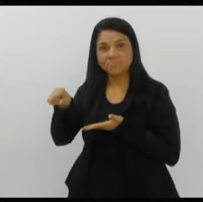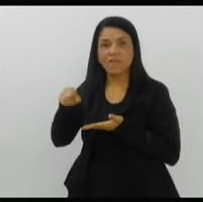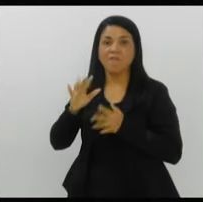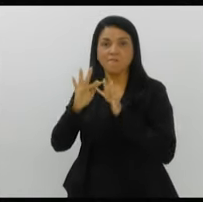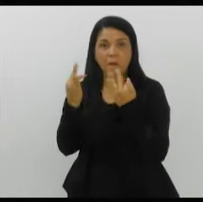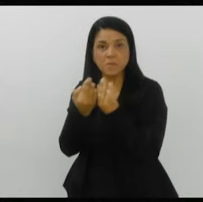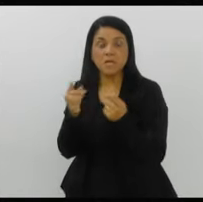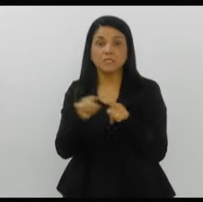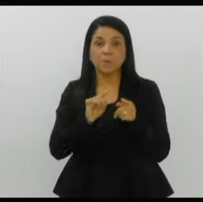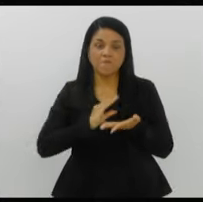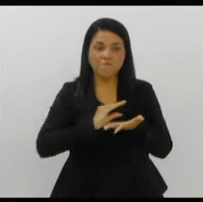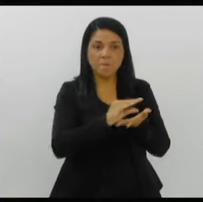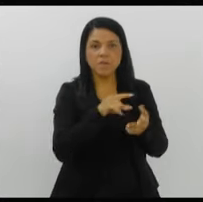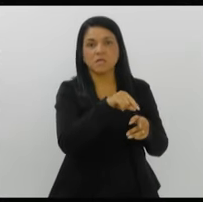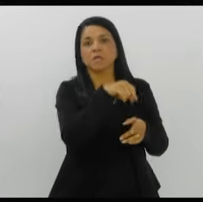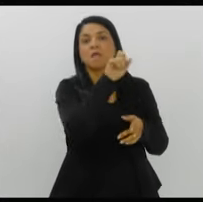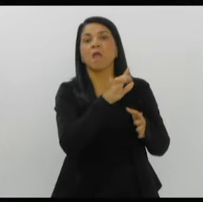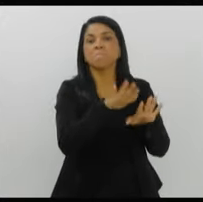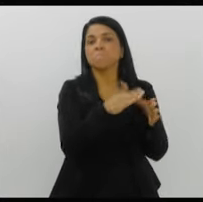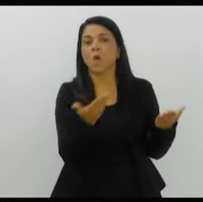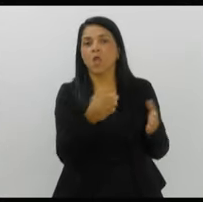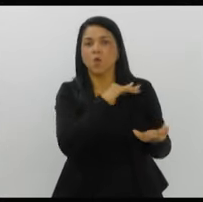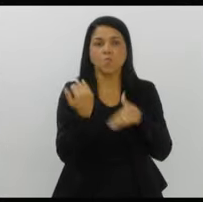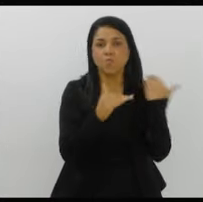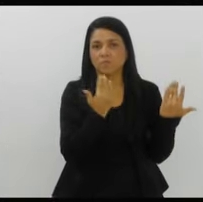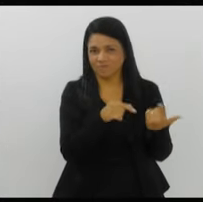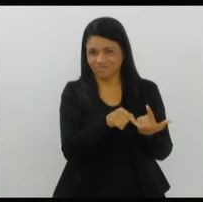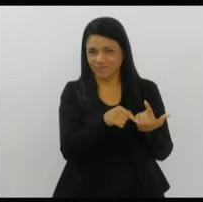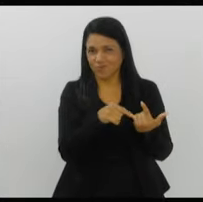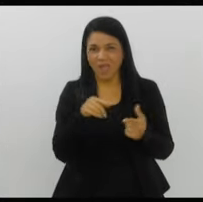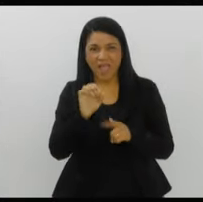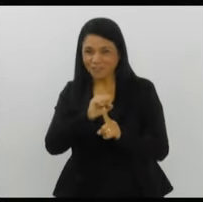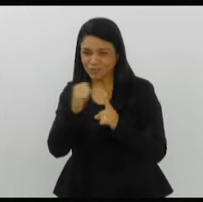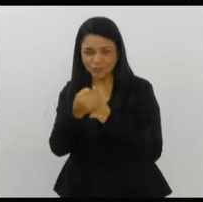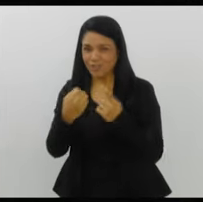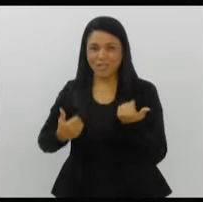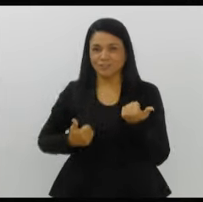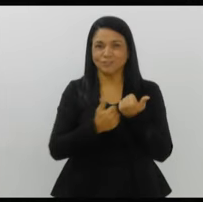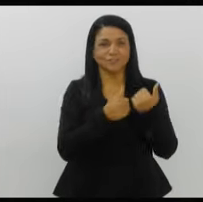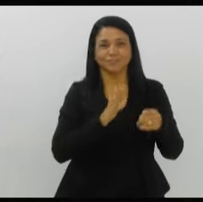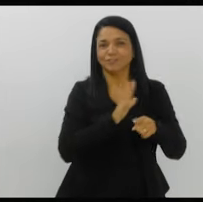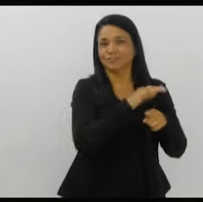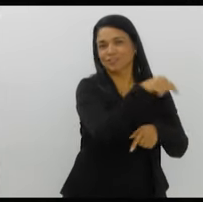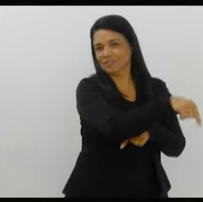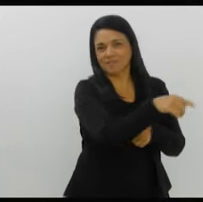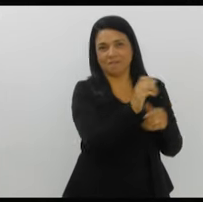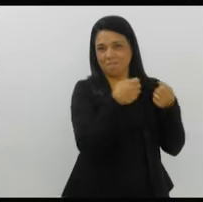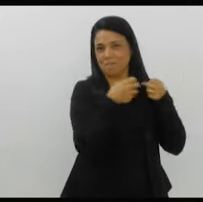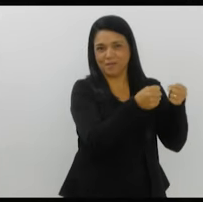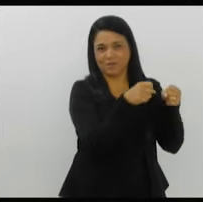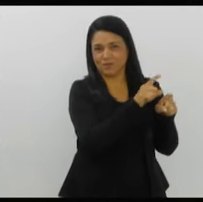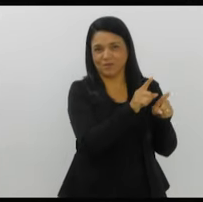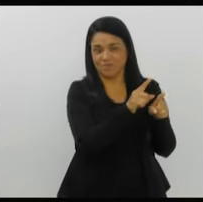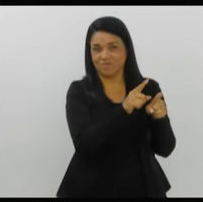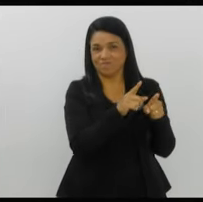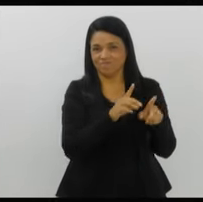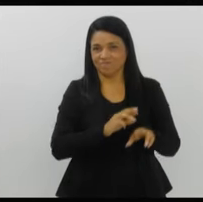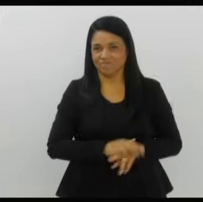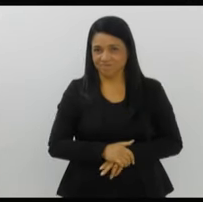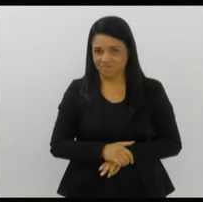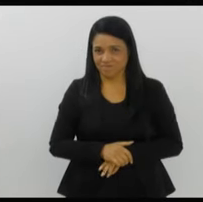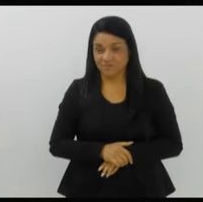tinha que sustentar a sociedade e não a sociedade sustentá-lo. Assim tinha que ser, senhor presidente. Dessa forma tinha que ser, senhor presidente.